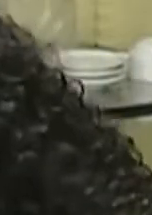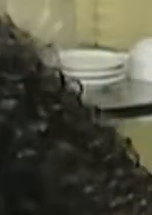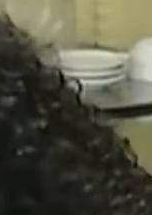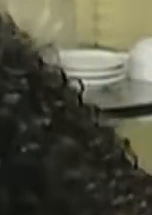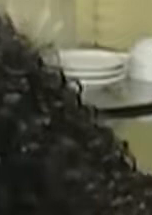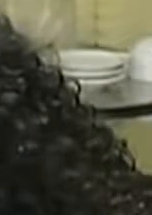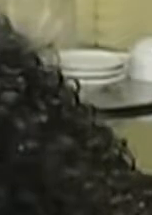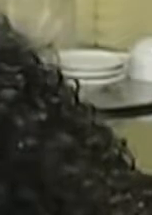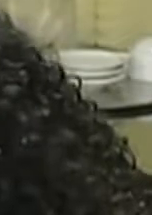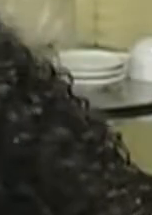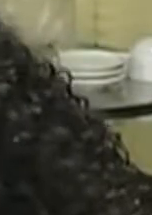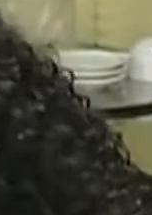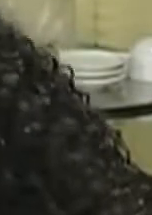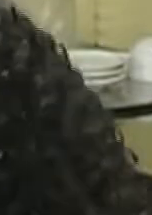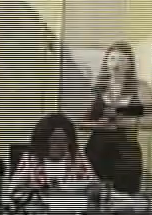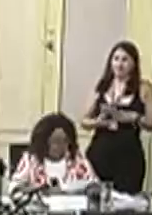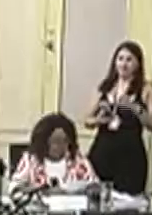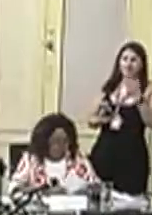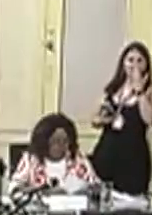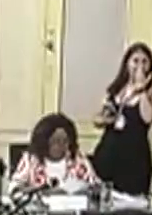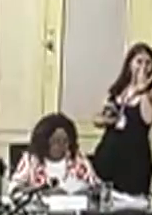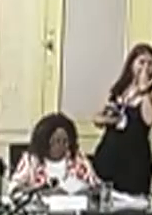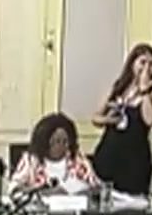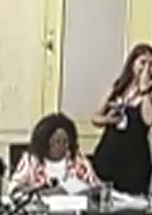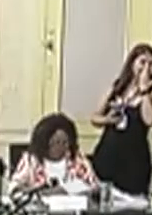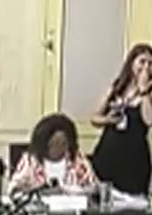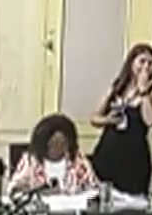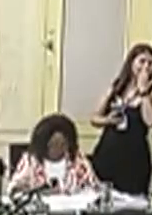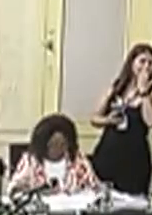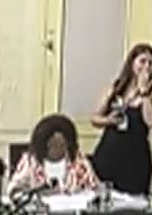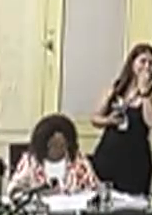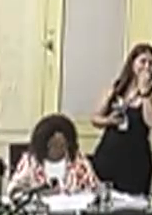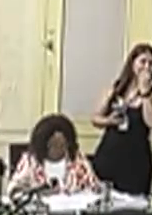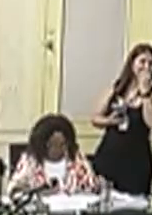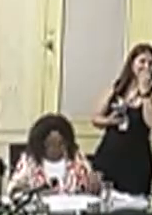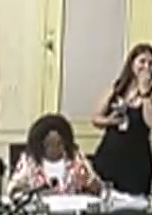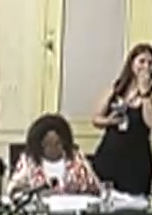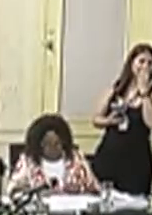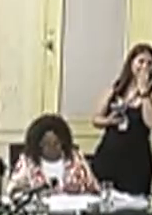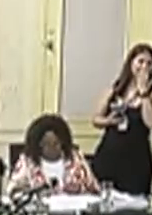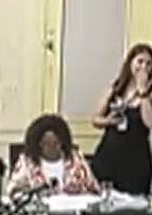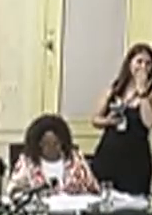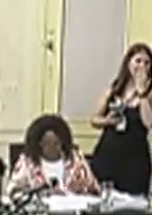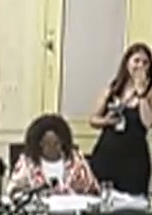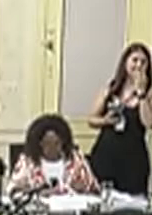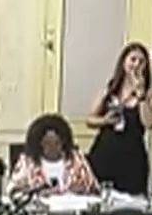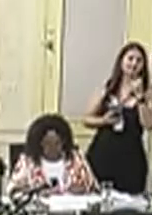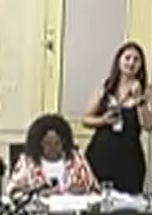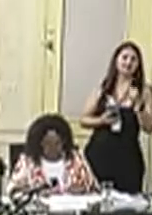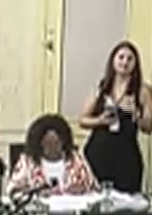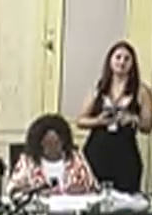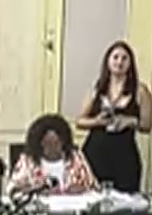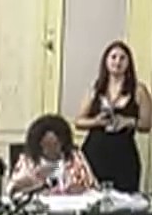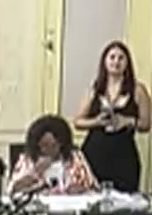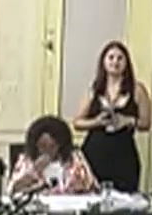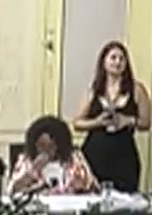a vice-presidenta desta CPI, deputada Marta Rocha, e os membros da CPI, doutor